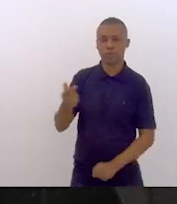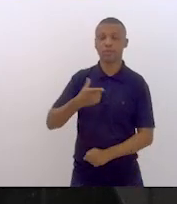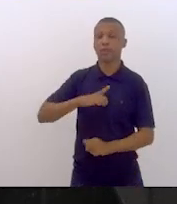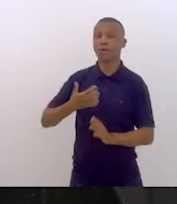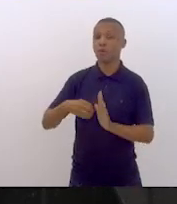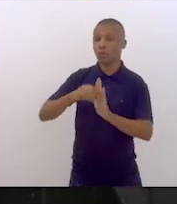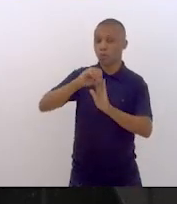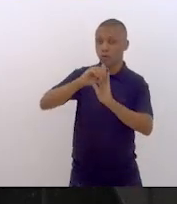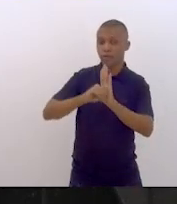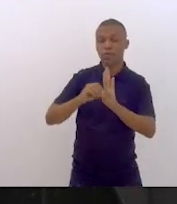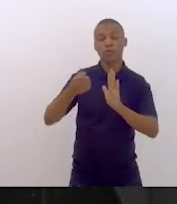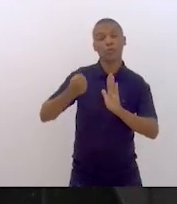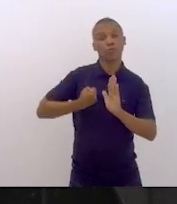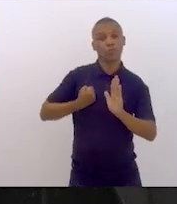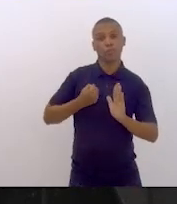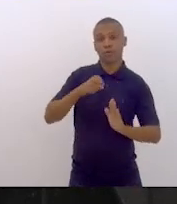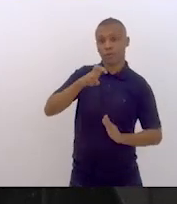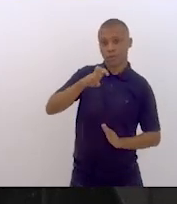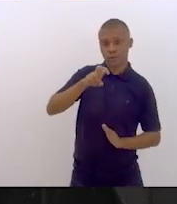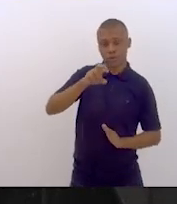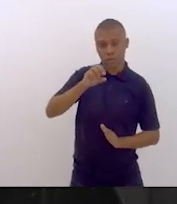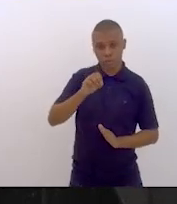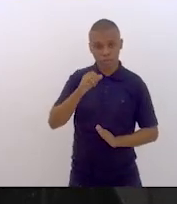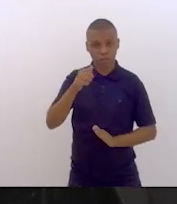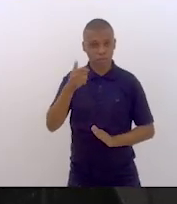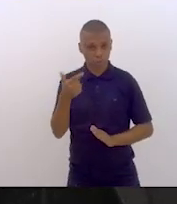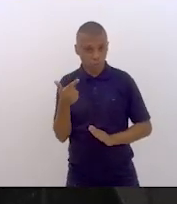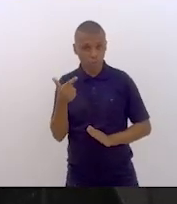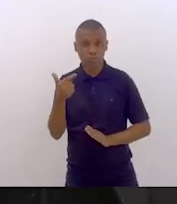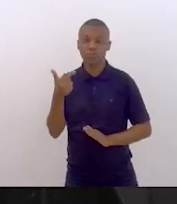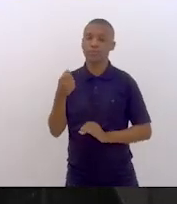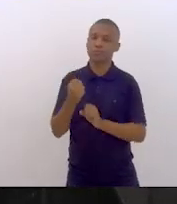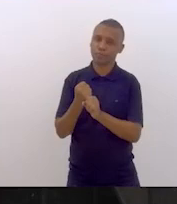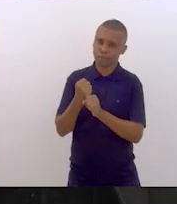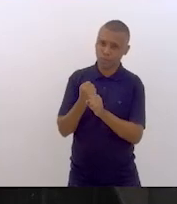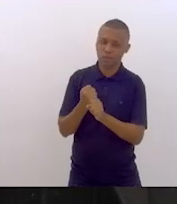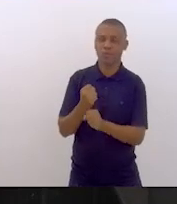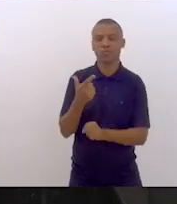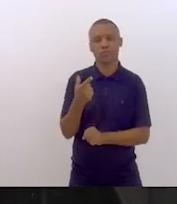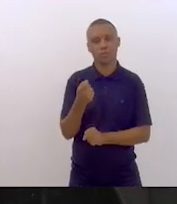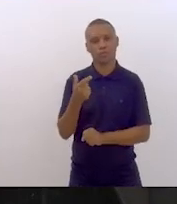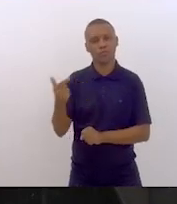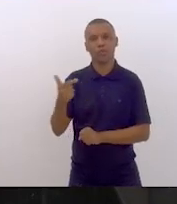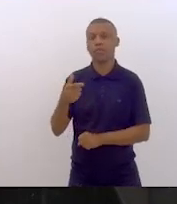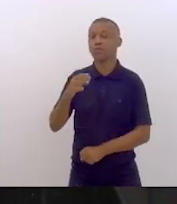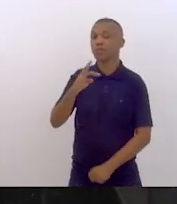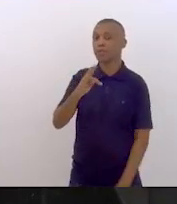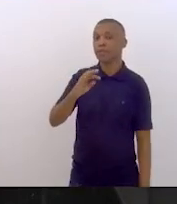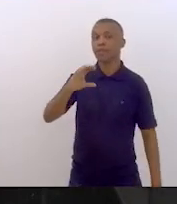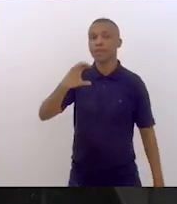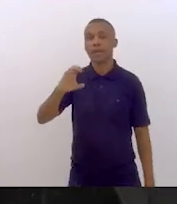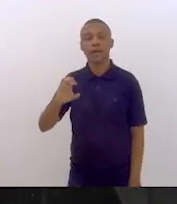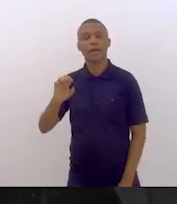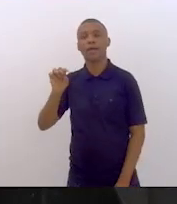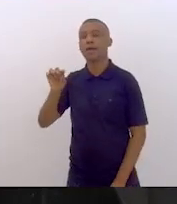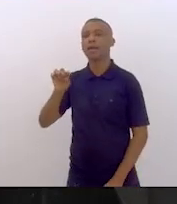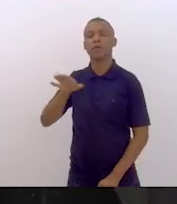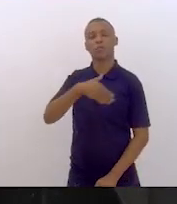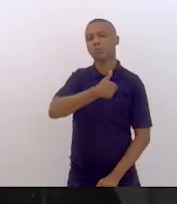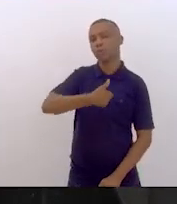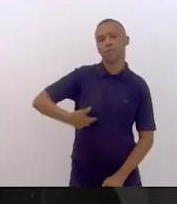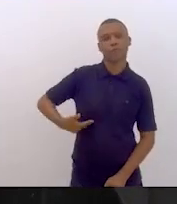Ofício 502 de 22 o Tribunal de Contas do Estado